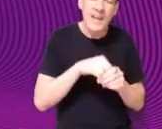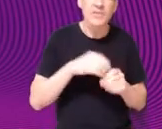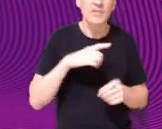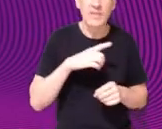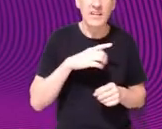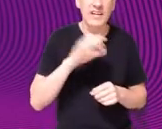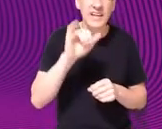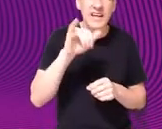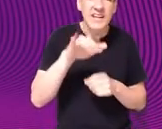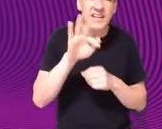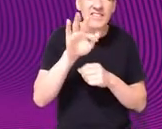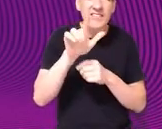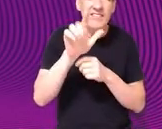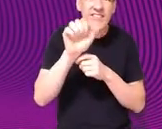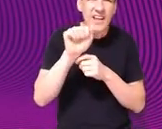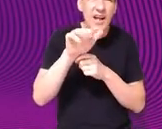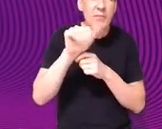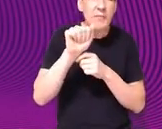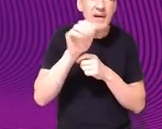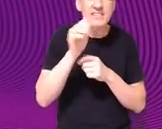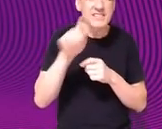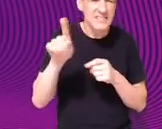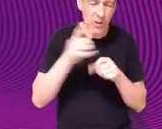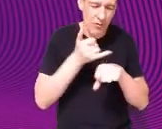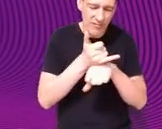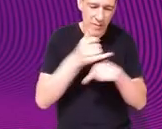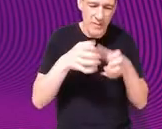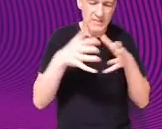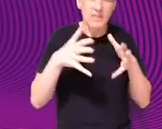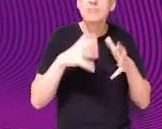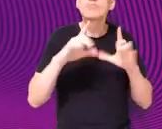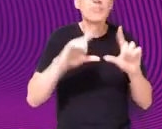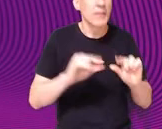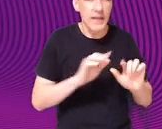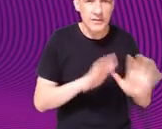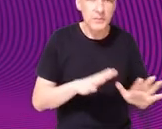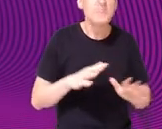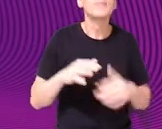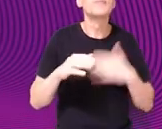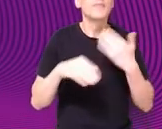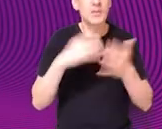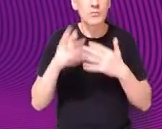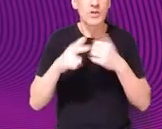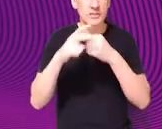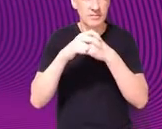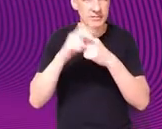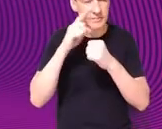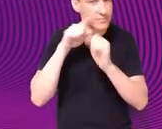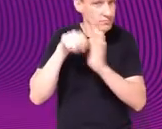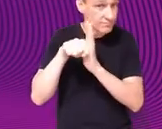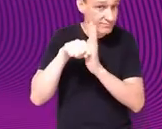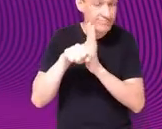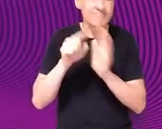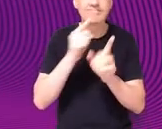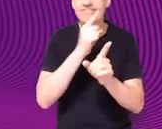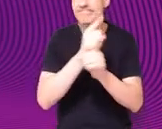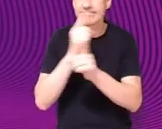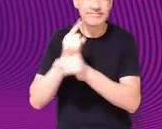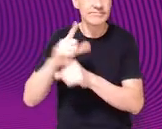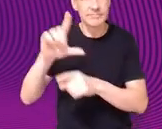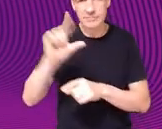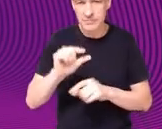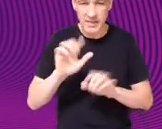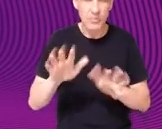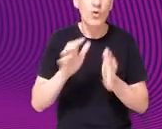PET-CT regride. Vai para ergospiro, tem um VO2 máximo de 11, um globo de 38